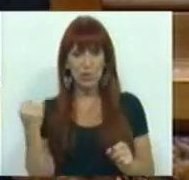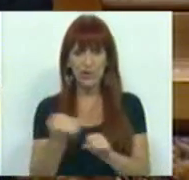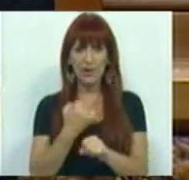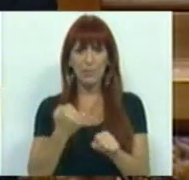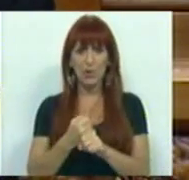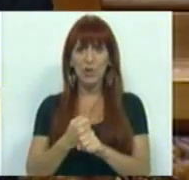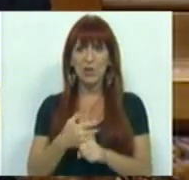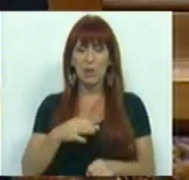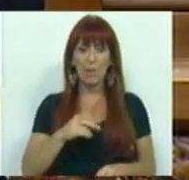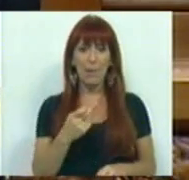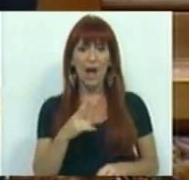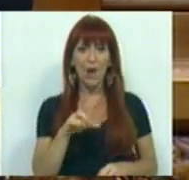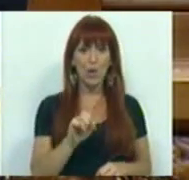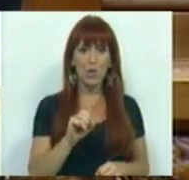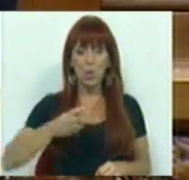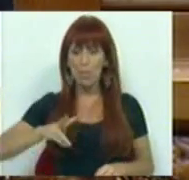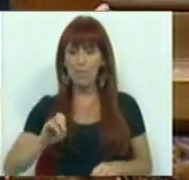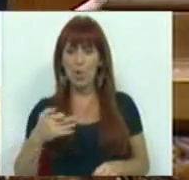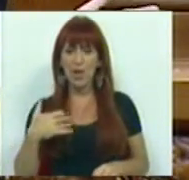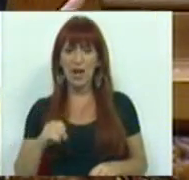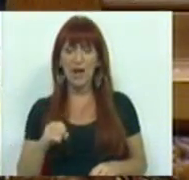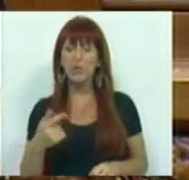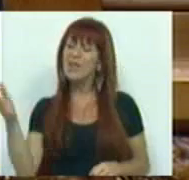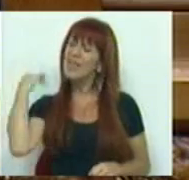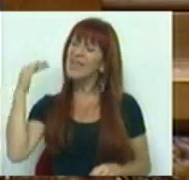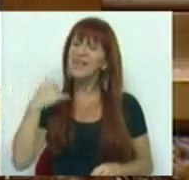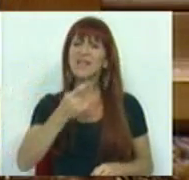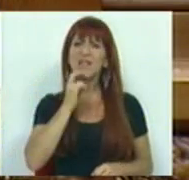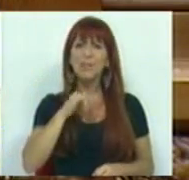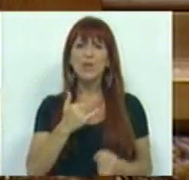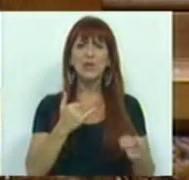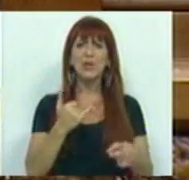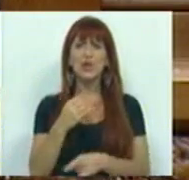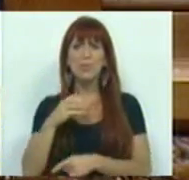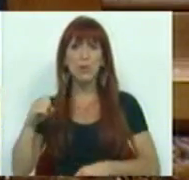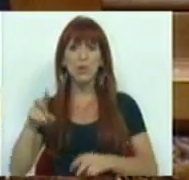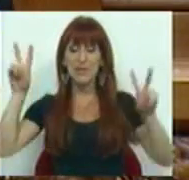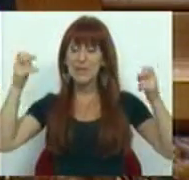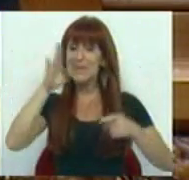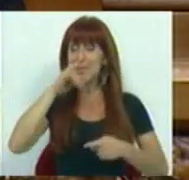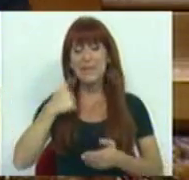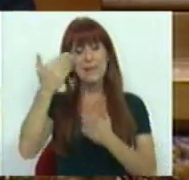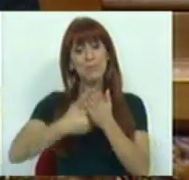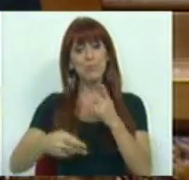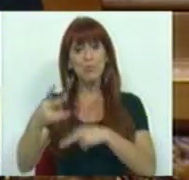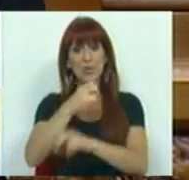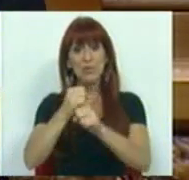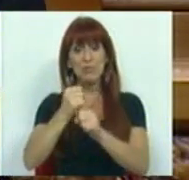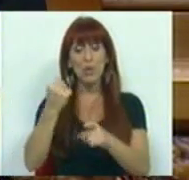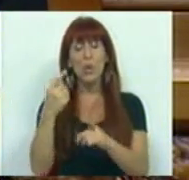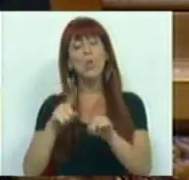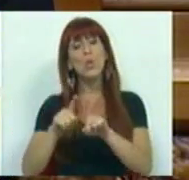Trabalho, Paulo Morgado Carvalho, afirmava em abril de 2008, e cito: "Se houvesse uma noção de contrato de